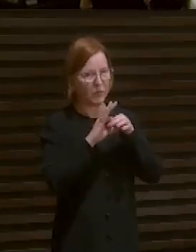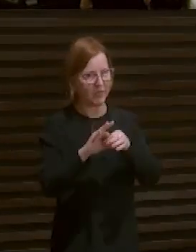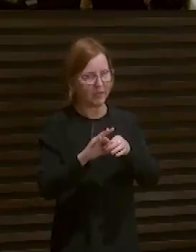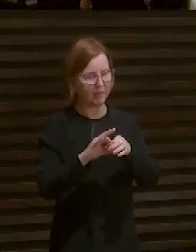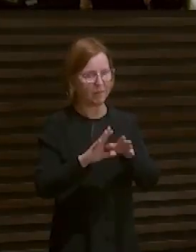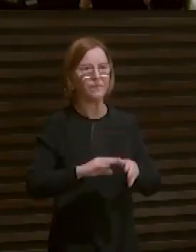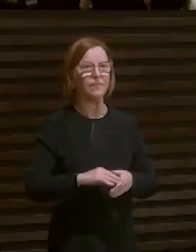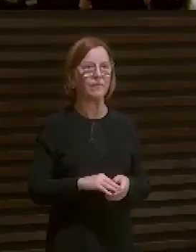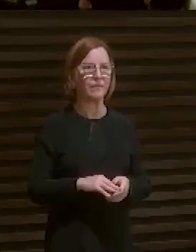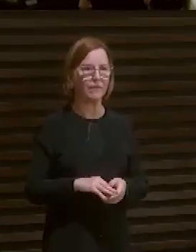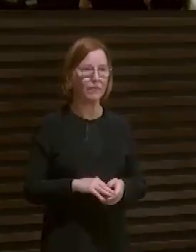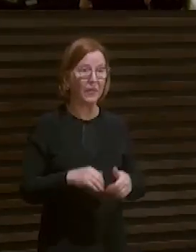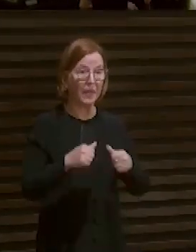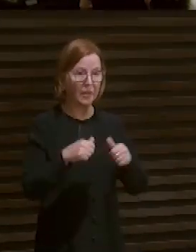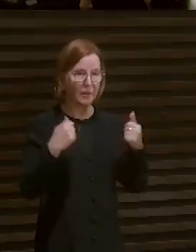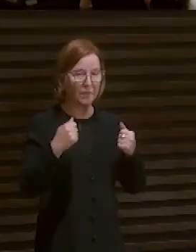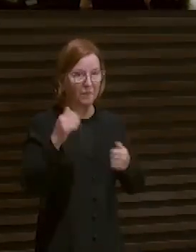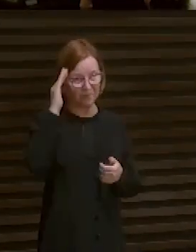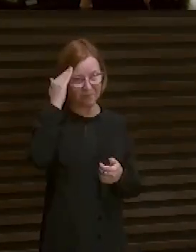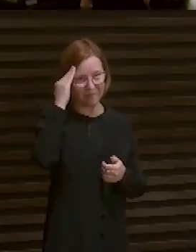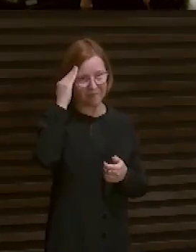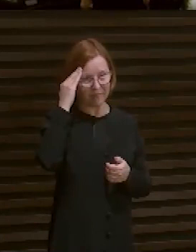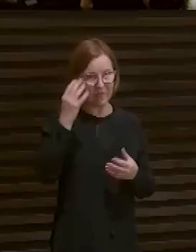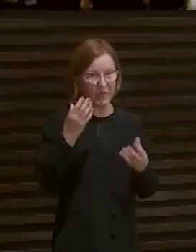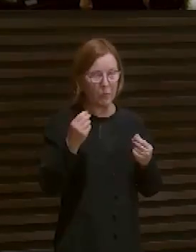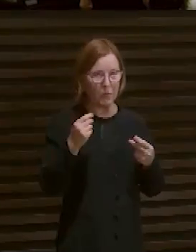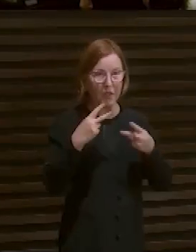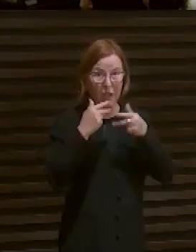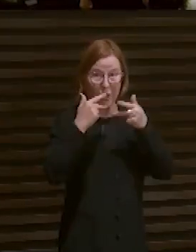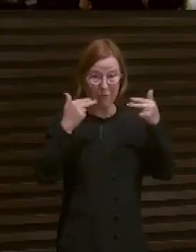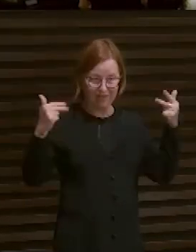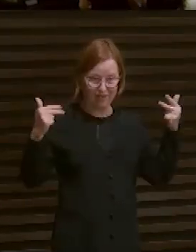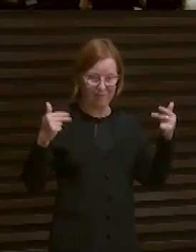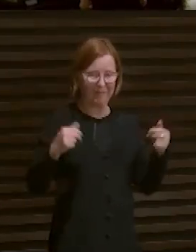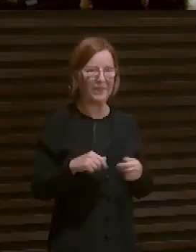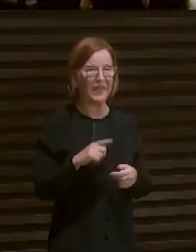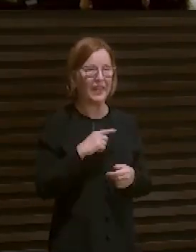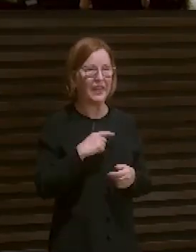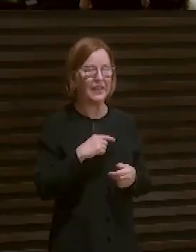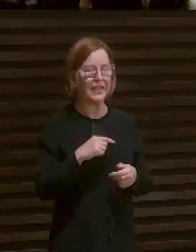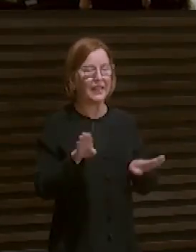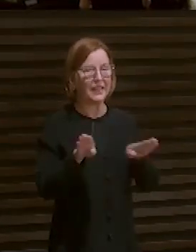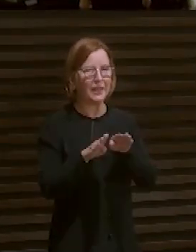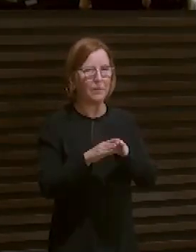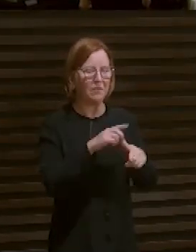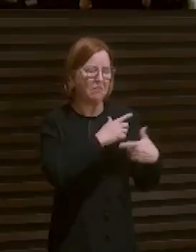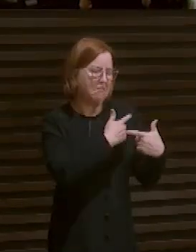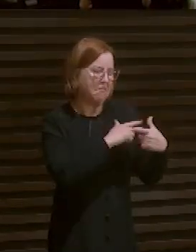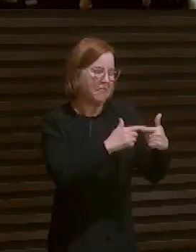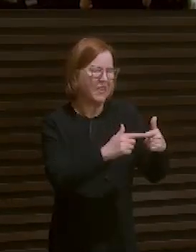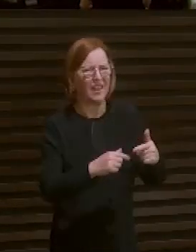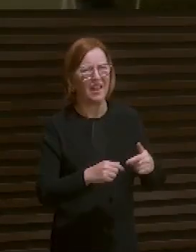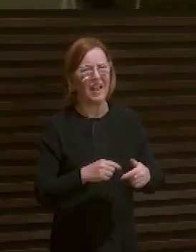isso aqui que precisamos entender, muita novidade. E tem outras coisas que são as tradições. Aí eu sempre